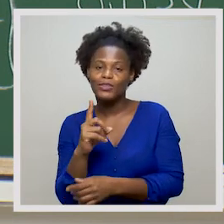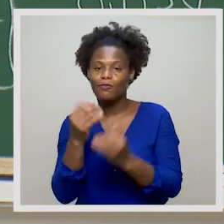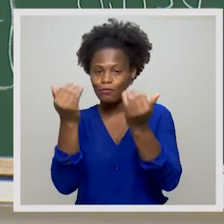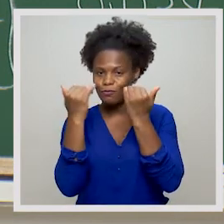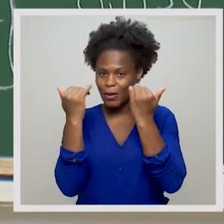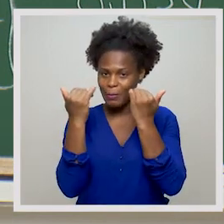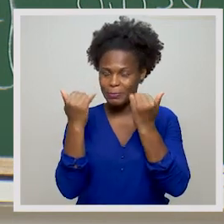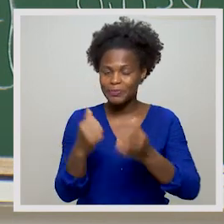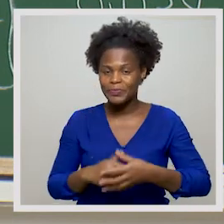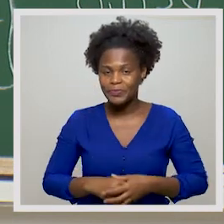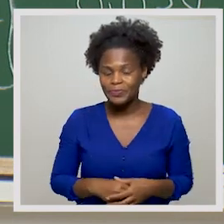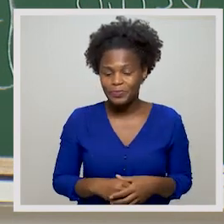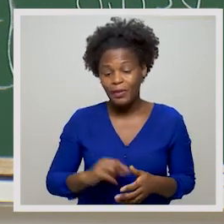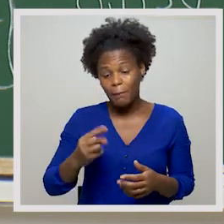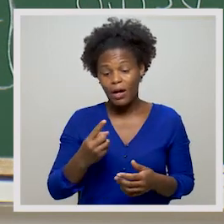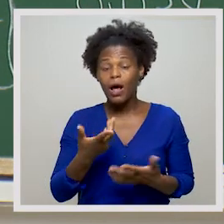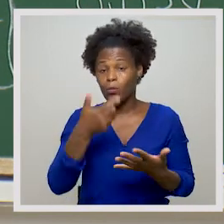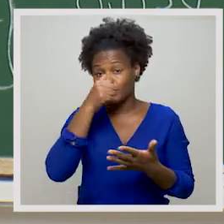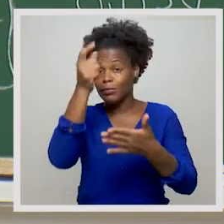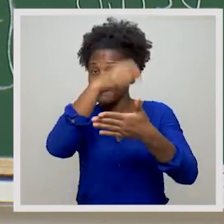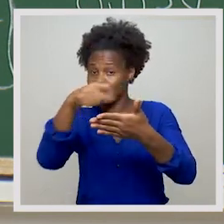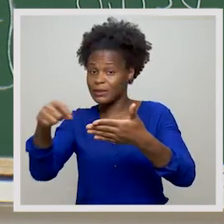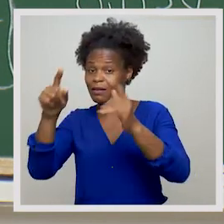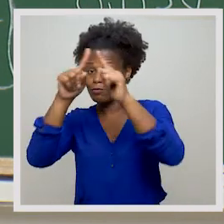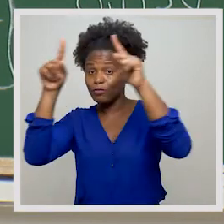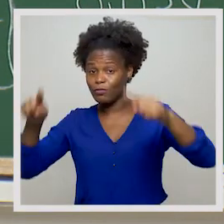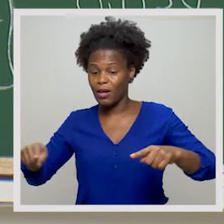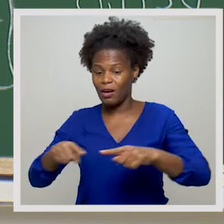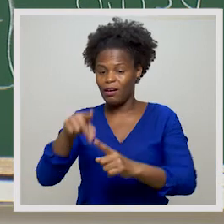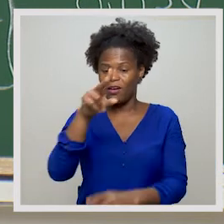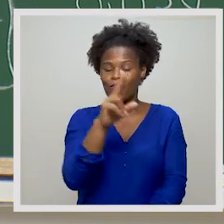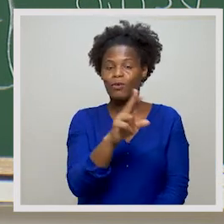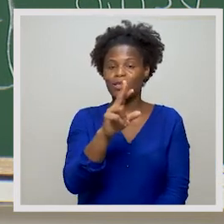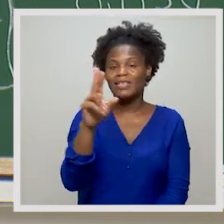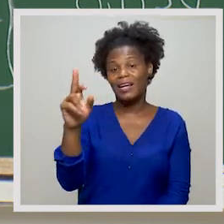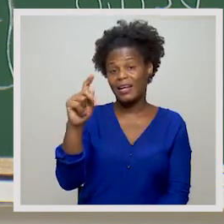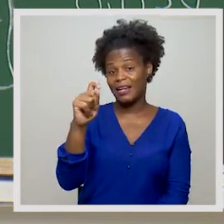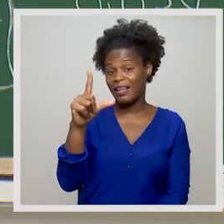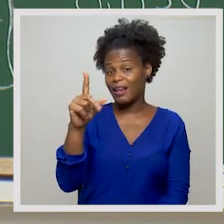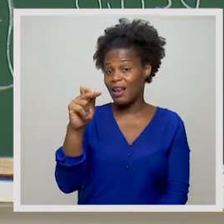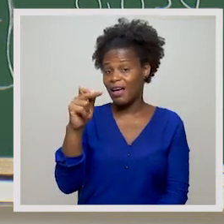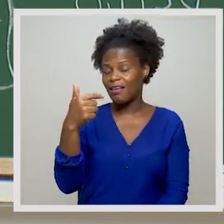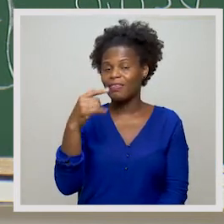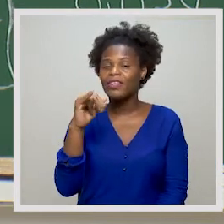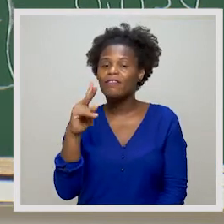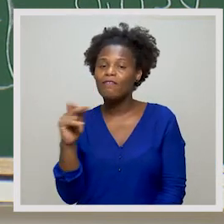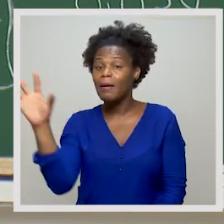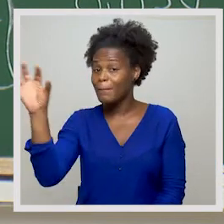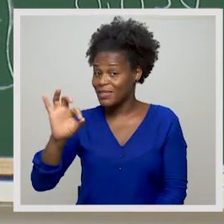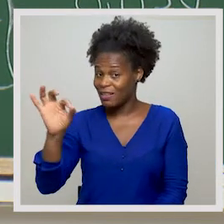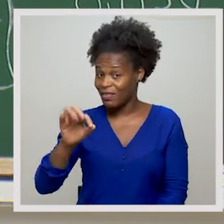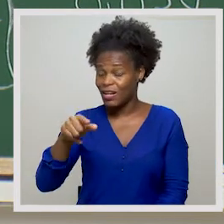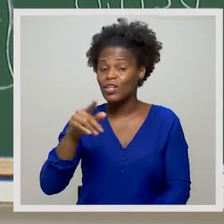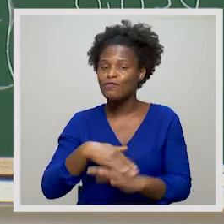26 dados. Para preencher a coluna da frequência relativa em percentagem, nós já fizemos isso